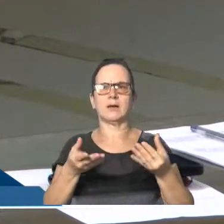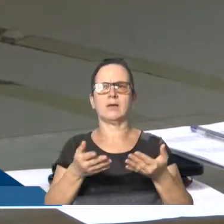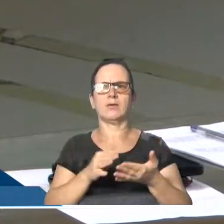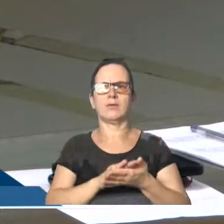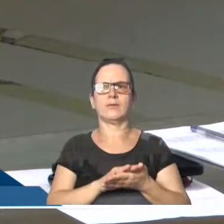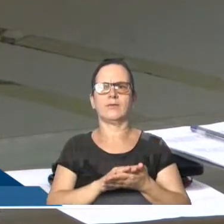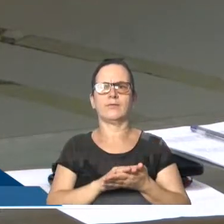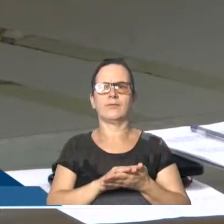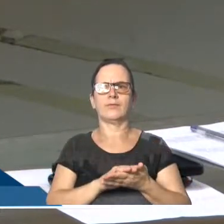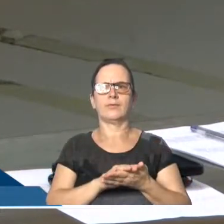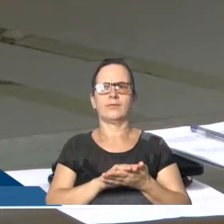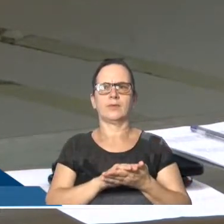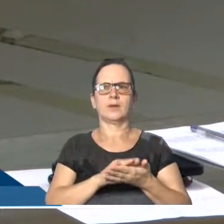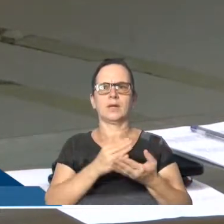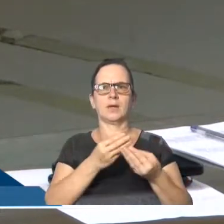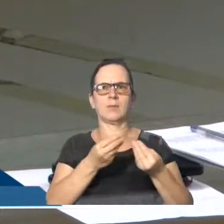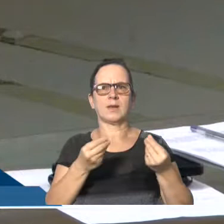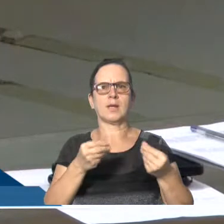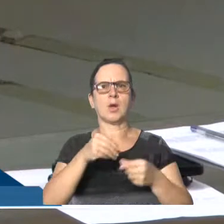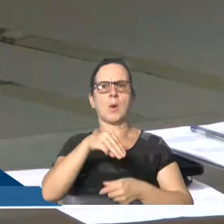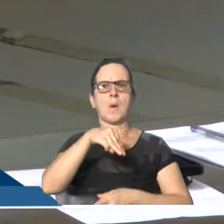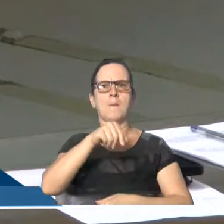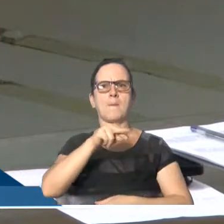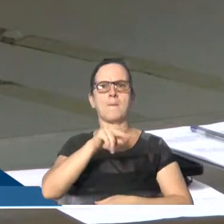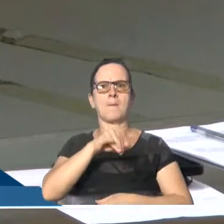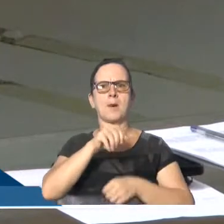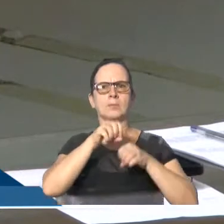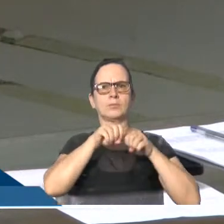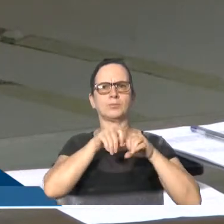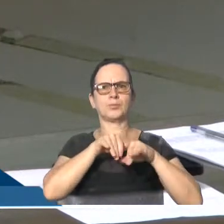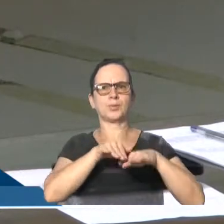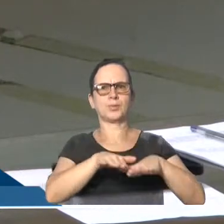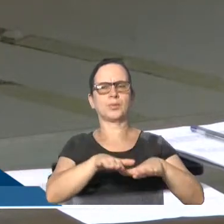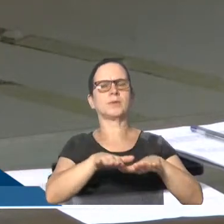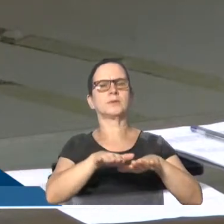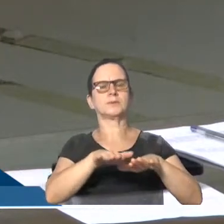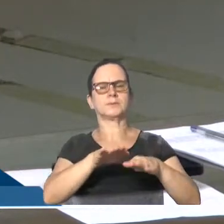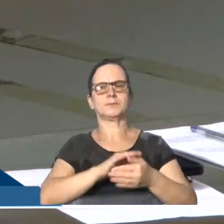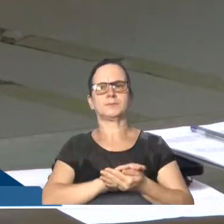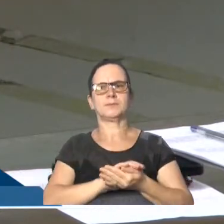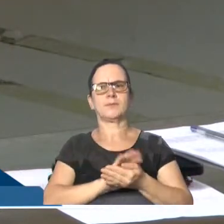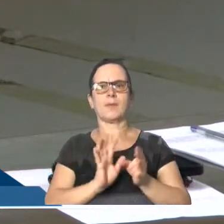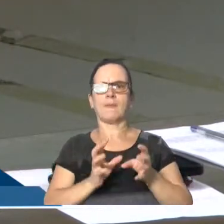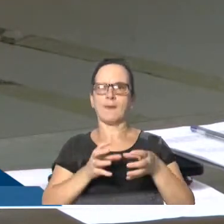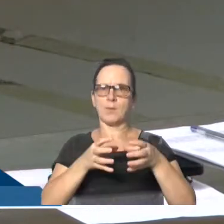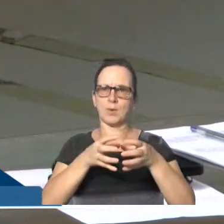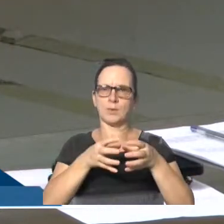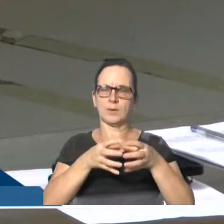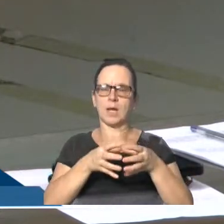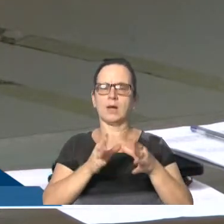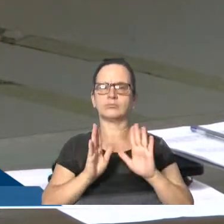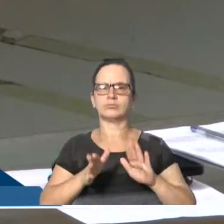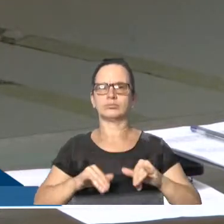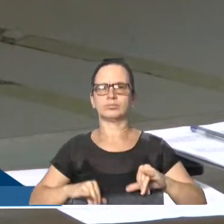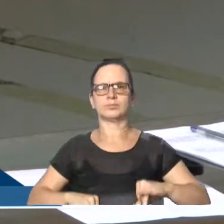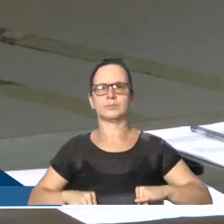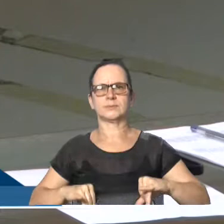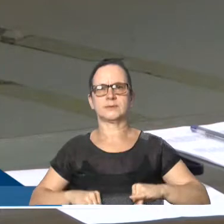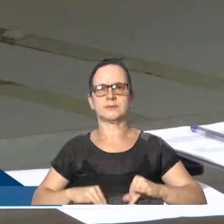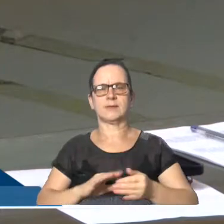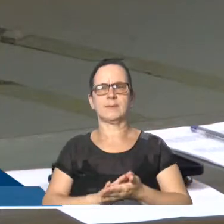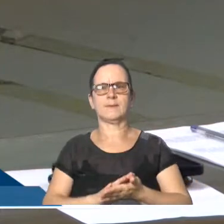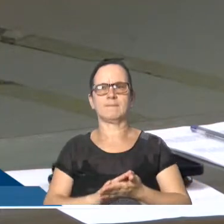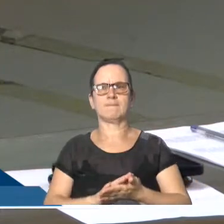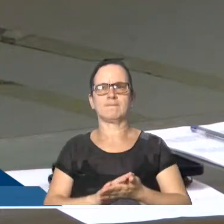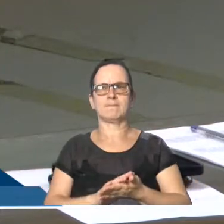físico não, né? Mas o material, a máquina, né? Para poder fazer aquela benfeitoria, uma comunidade que sofre e sempre a gente